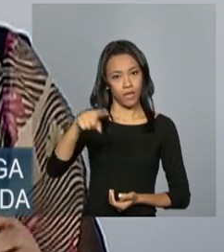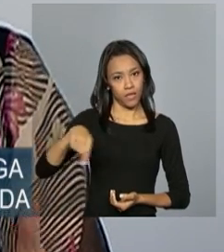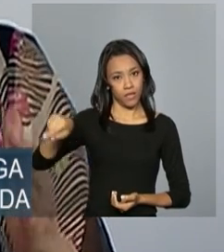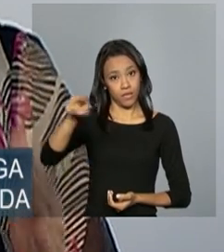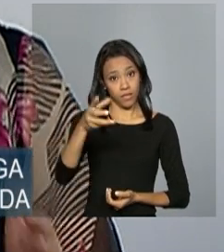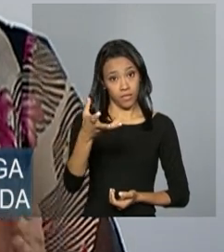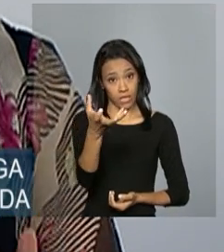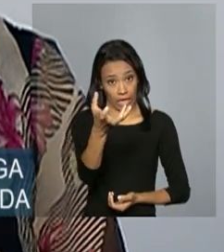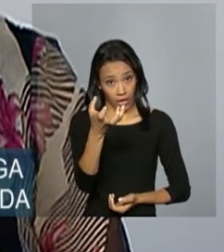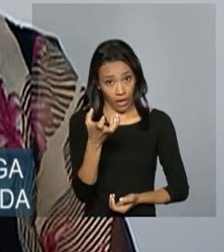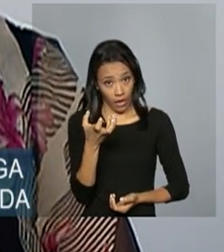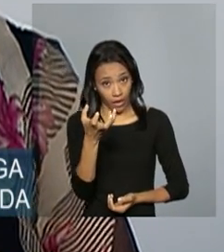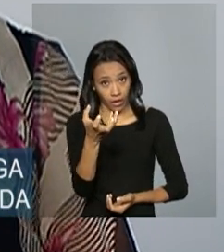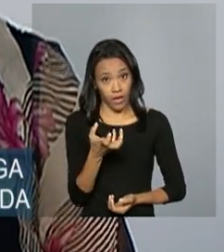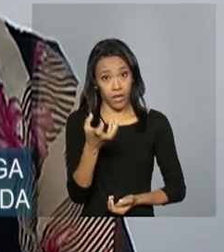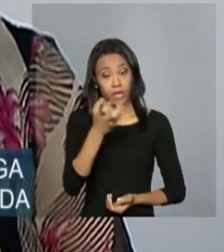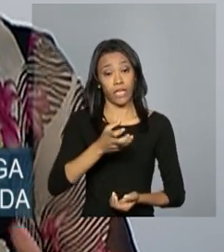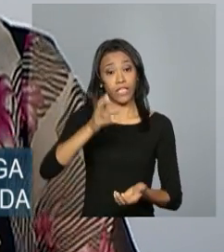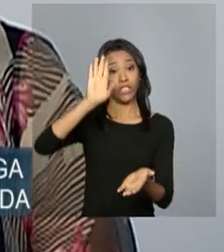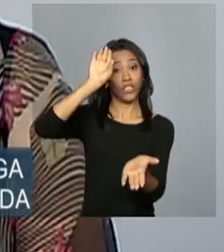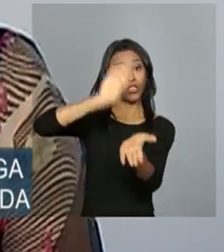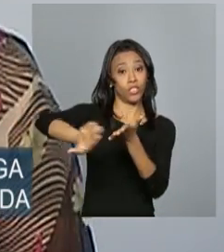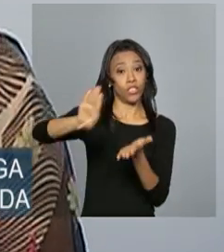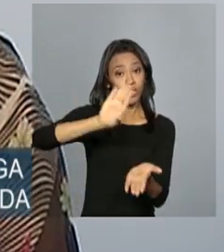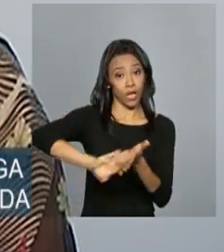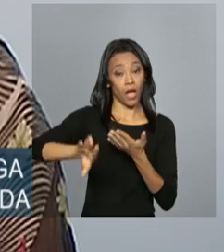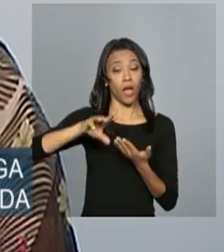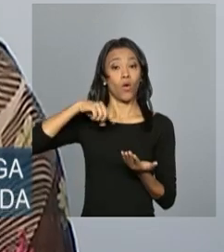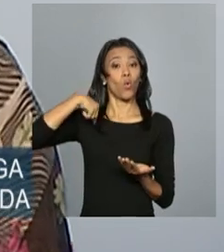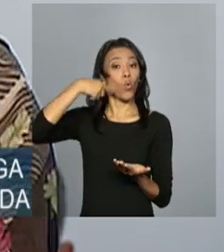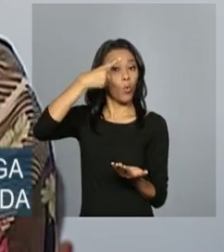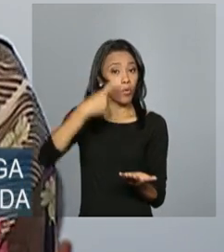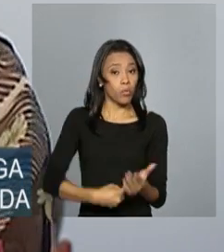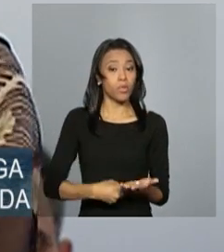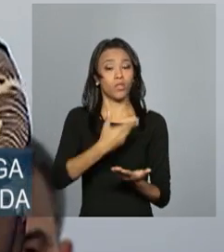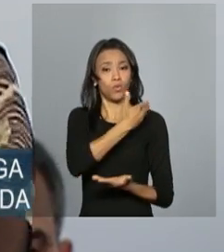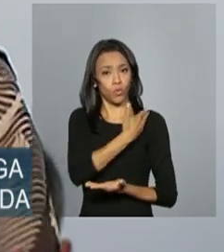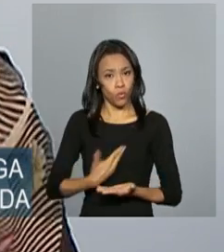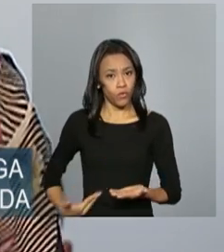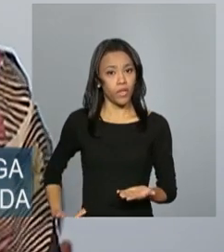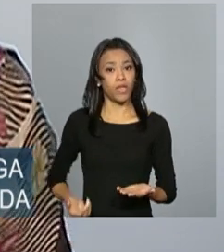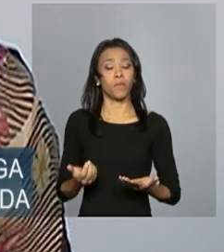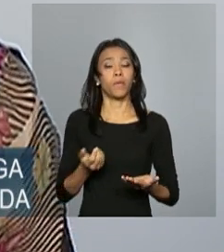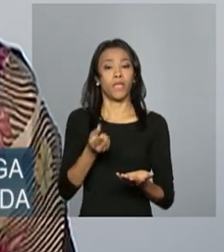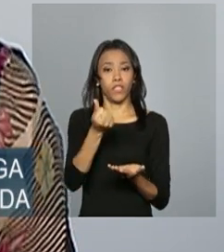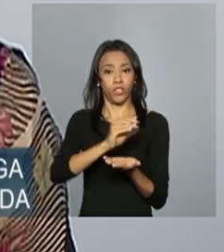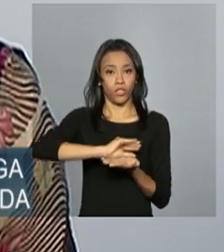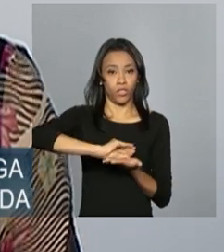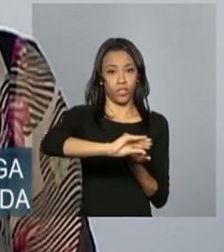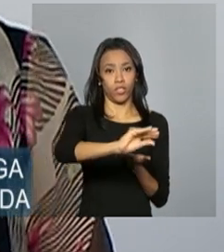desvincular a obrigação do governo em gastar em educação e saúde.